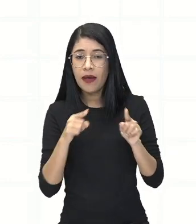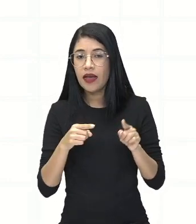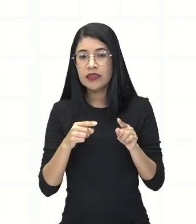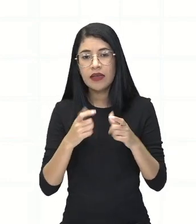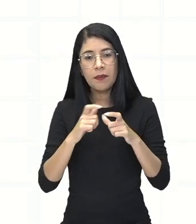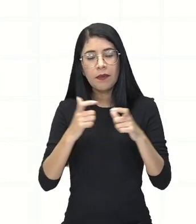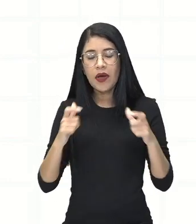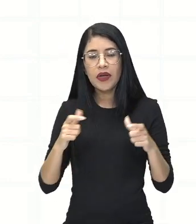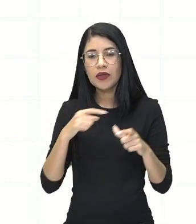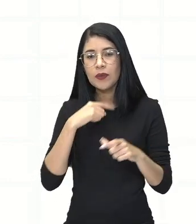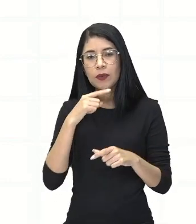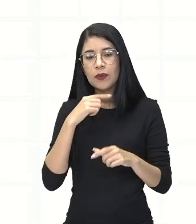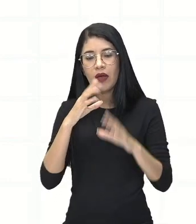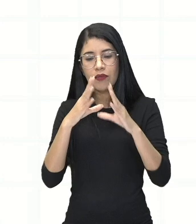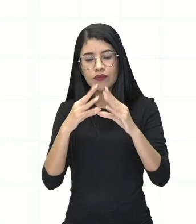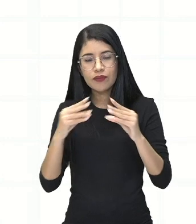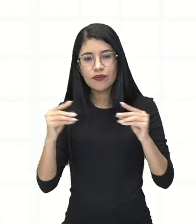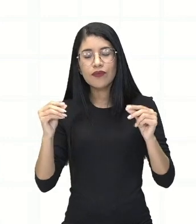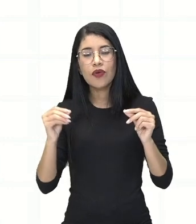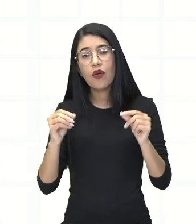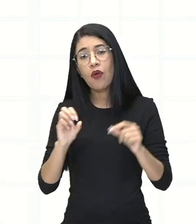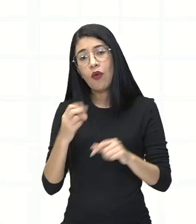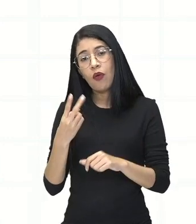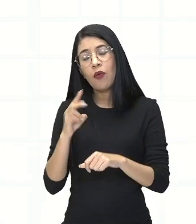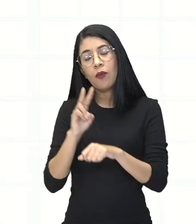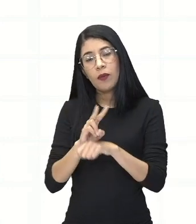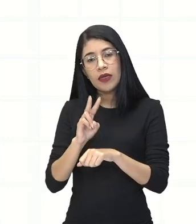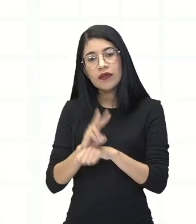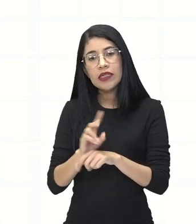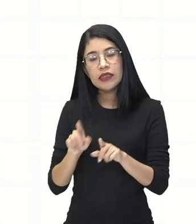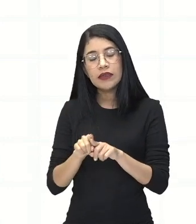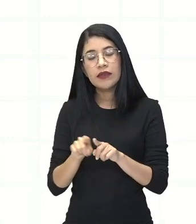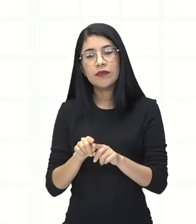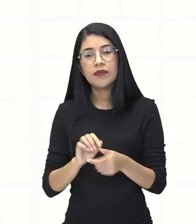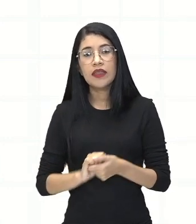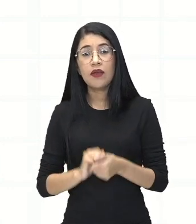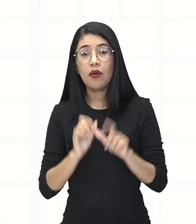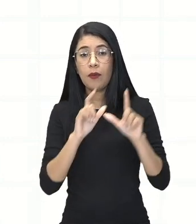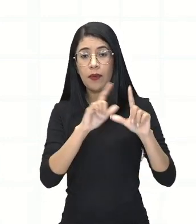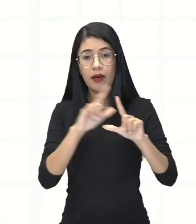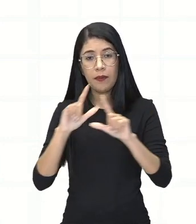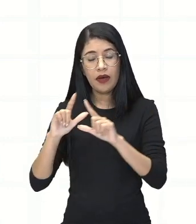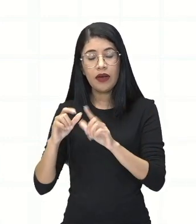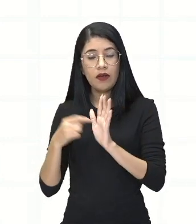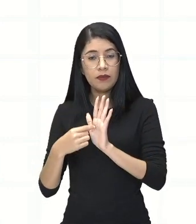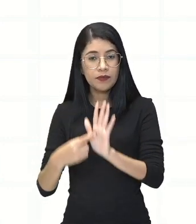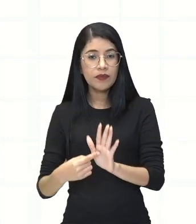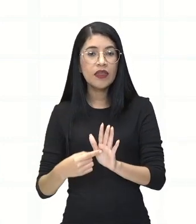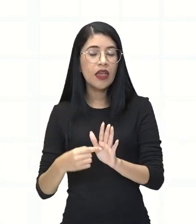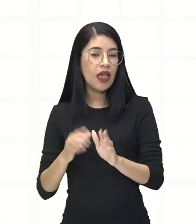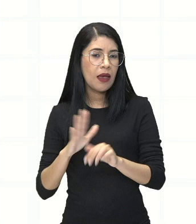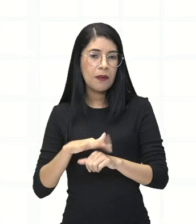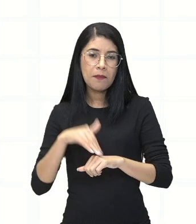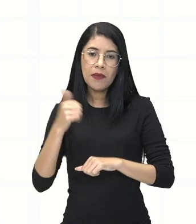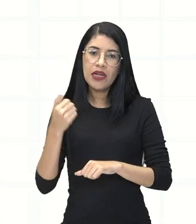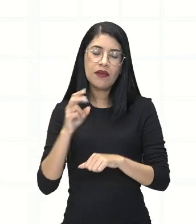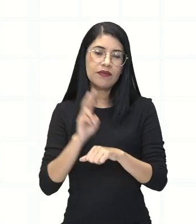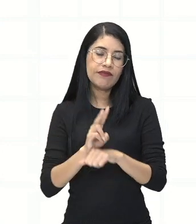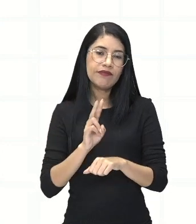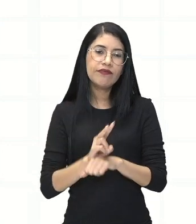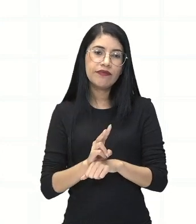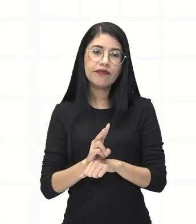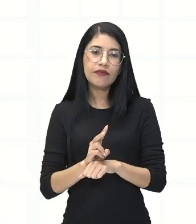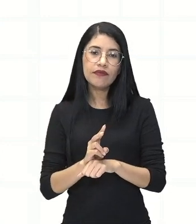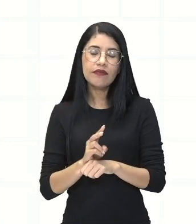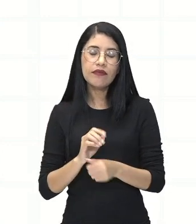de pé ou em bom estado de conservação. Então, aquelas que eu mostrei para vocês são as que estão em melhor condições